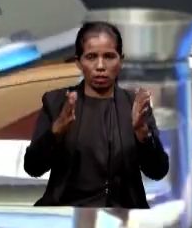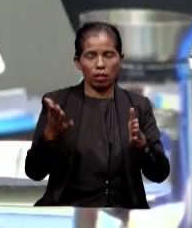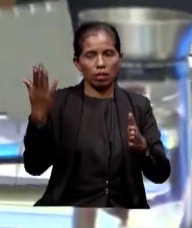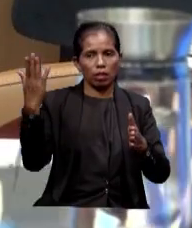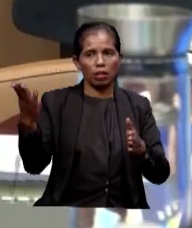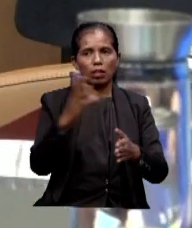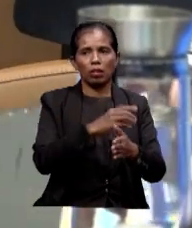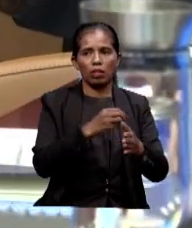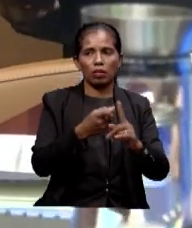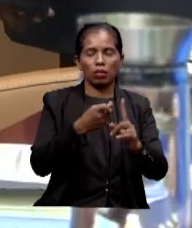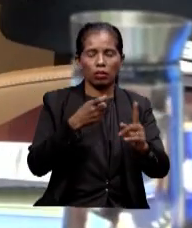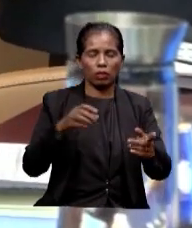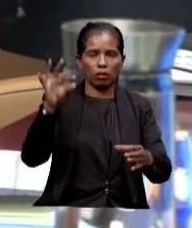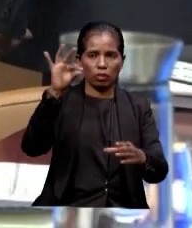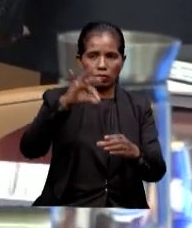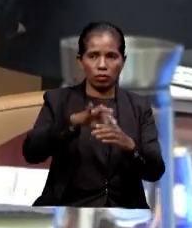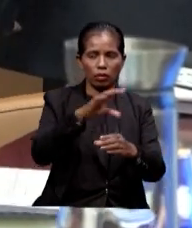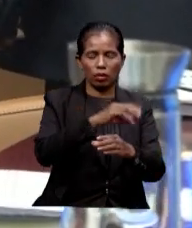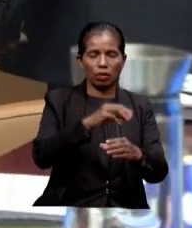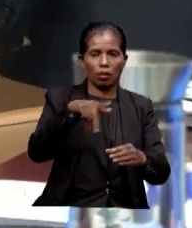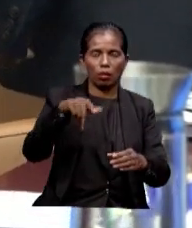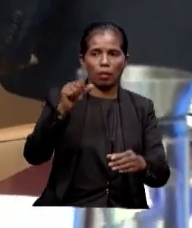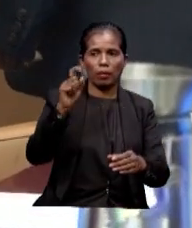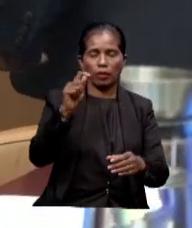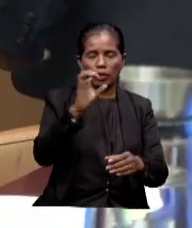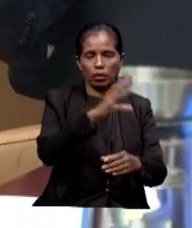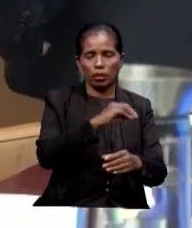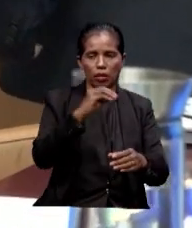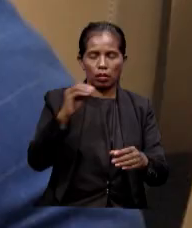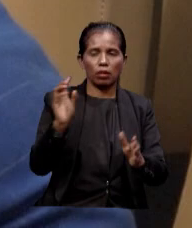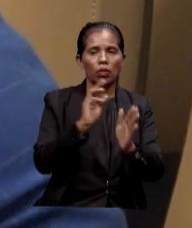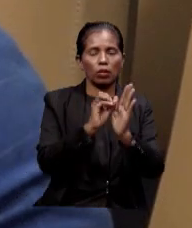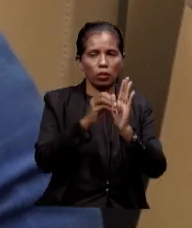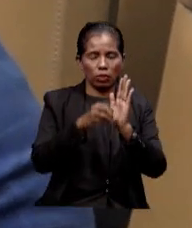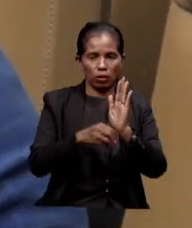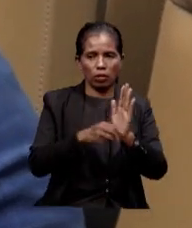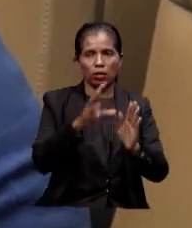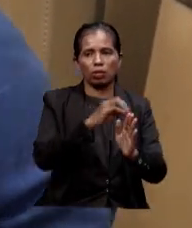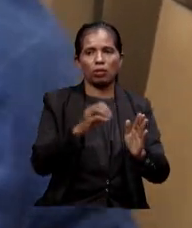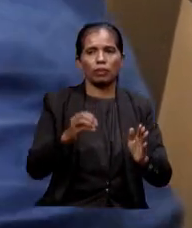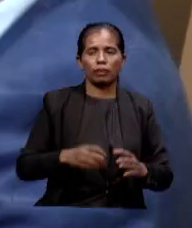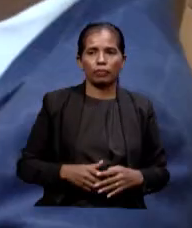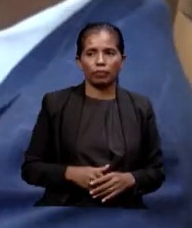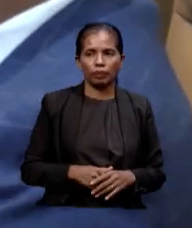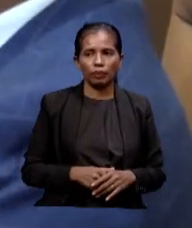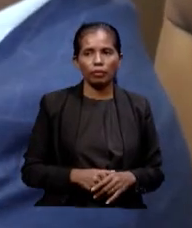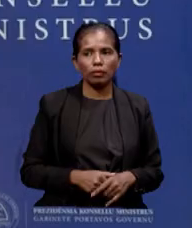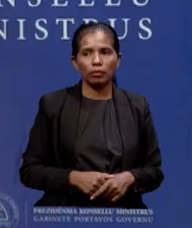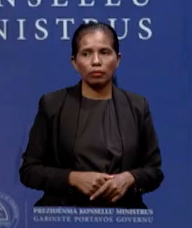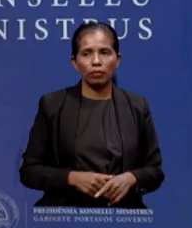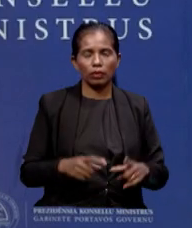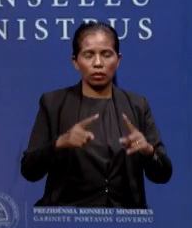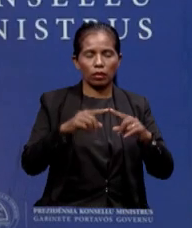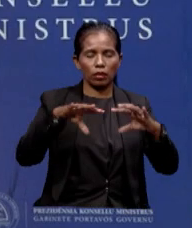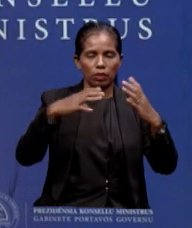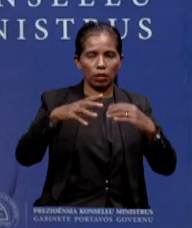liu introdução ba voto postal ka alargamento horário funcionamento estação voto. O Rio Conselho de Ministros